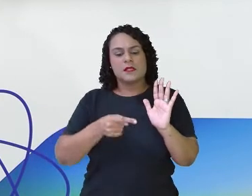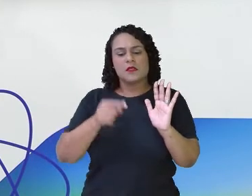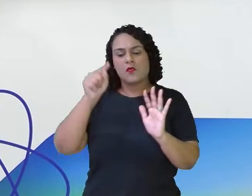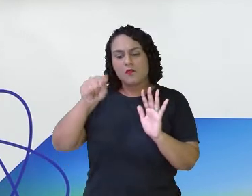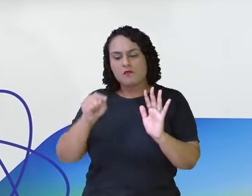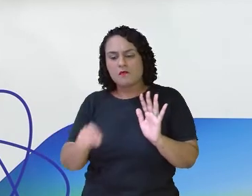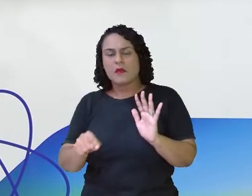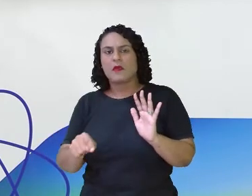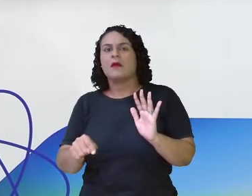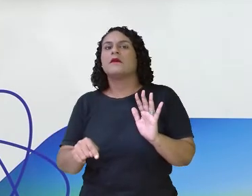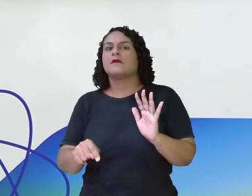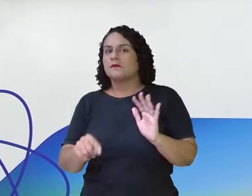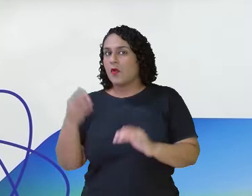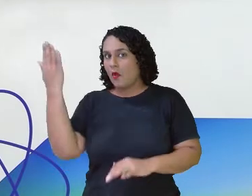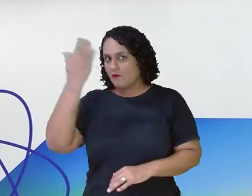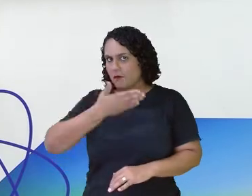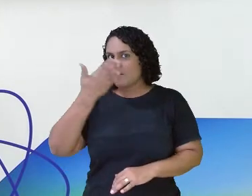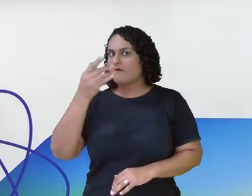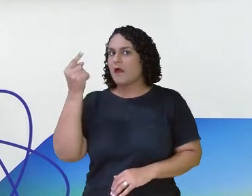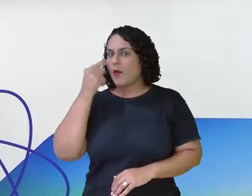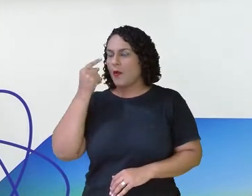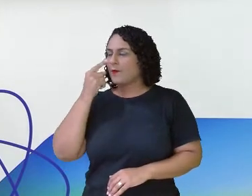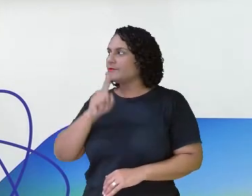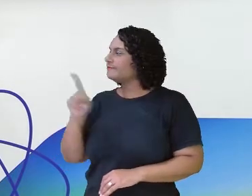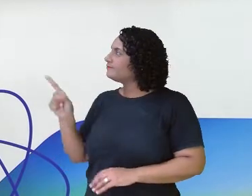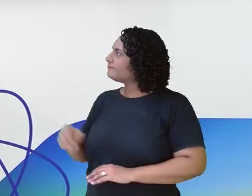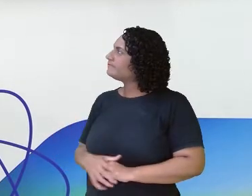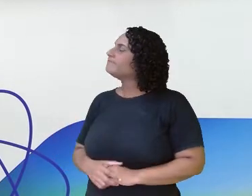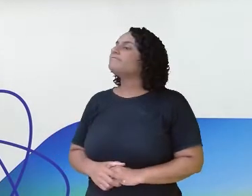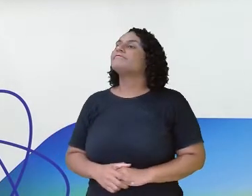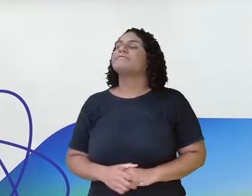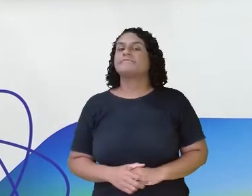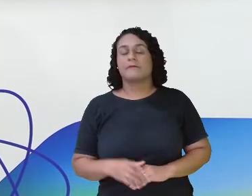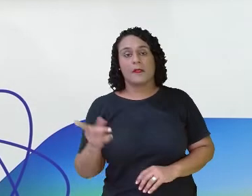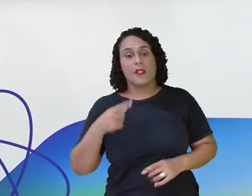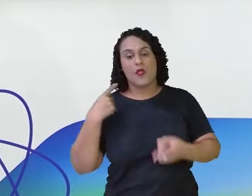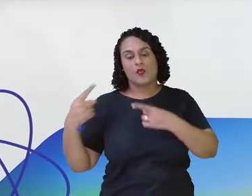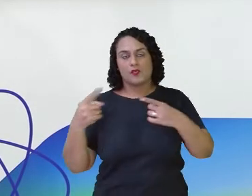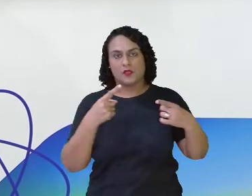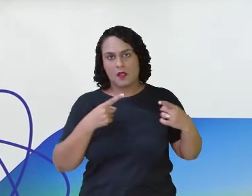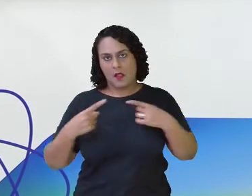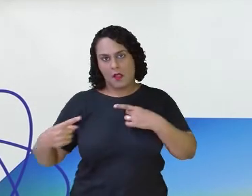exclamações. Quer ver que eu te prove? Vê só. Aqui é o diálogo